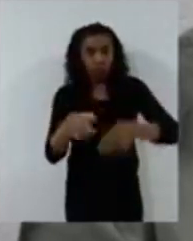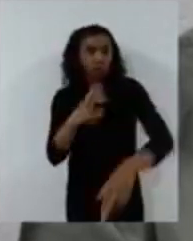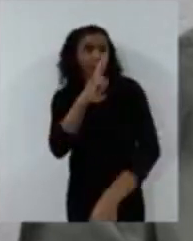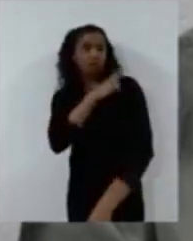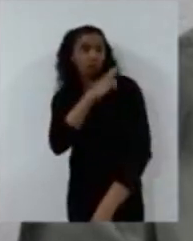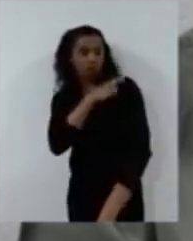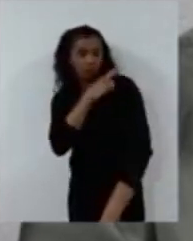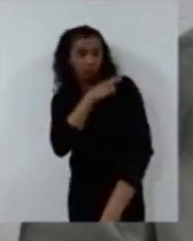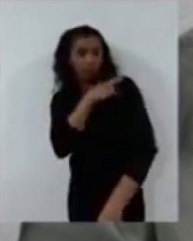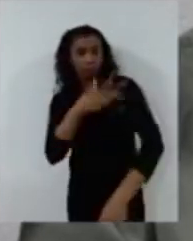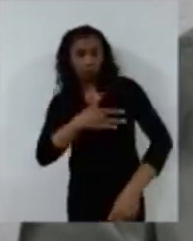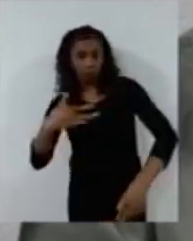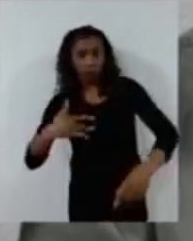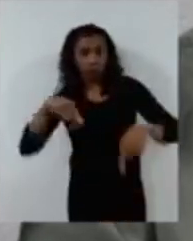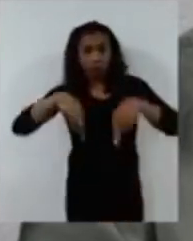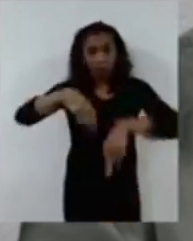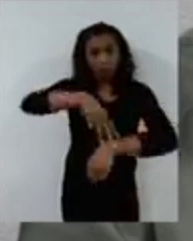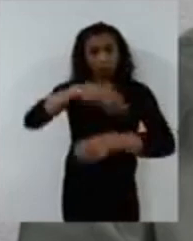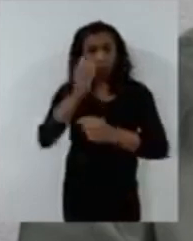comarca de Muriaé.